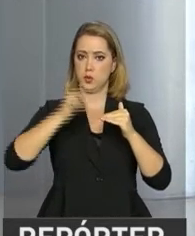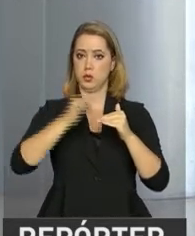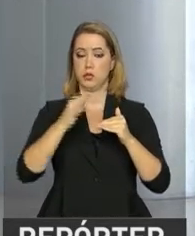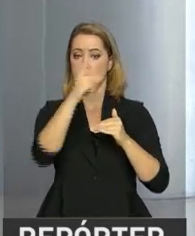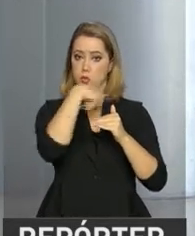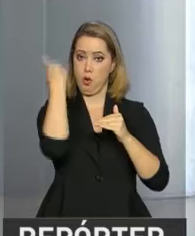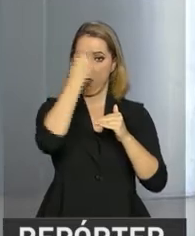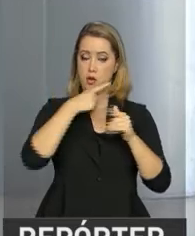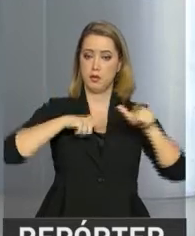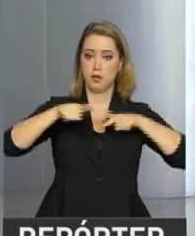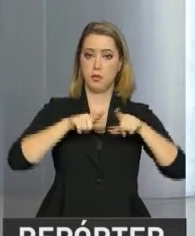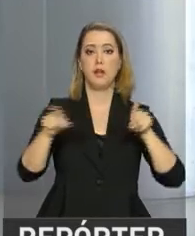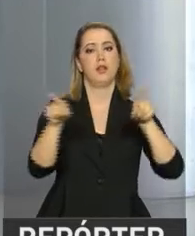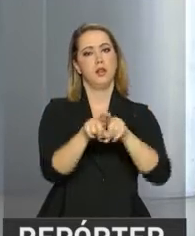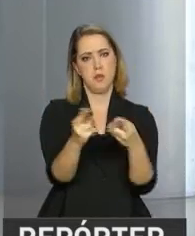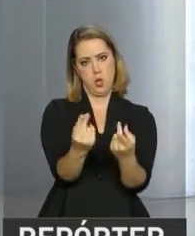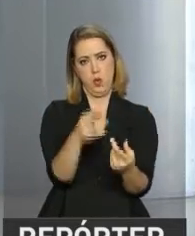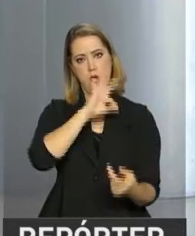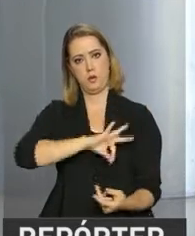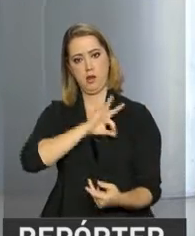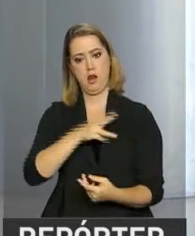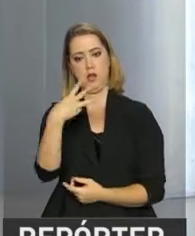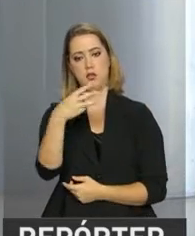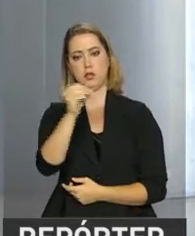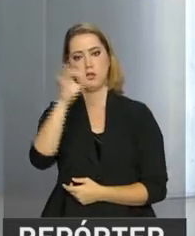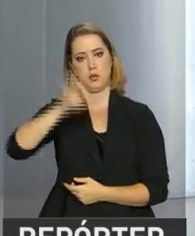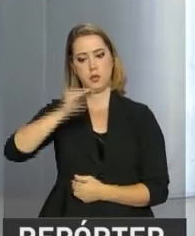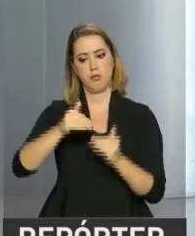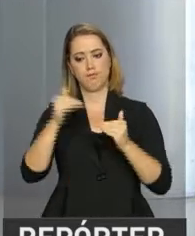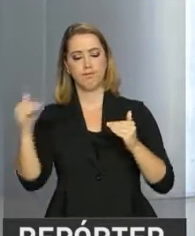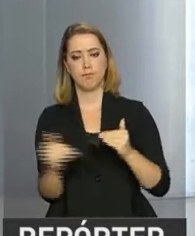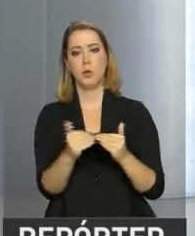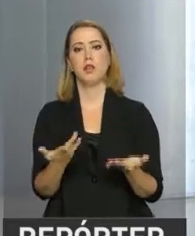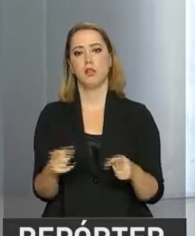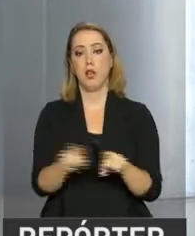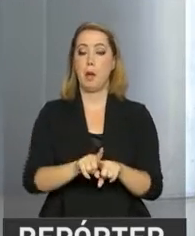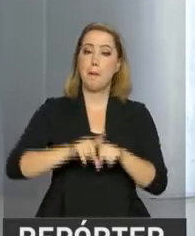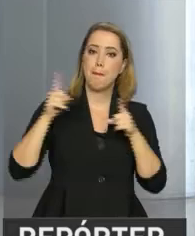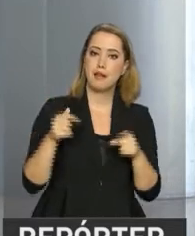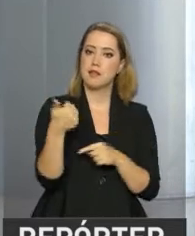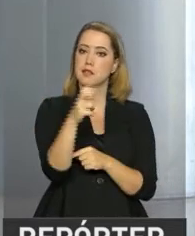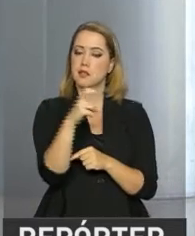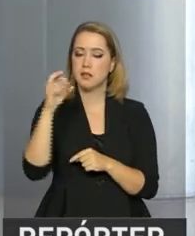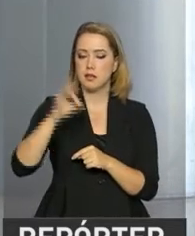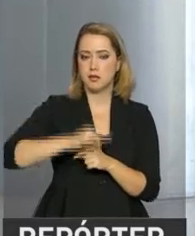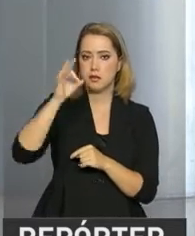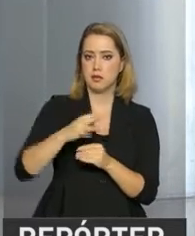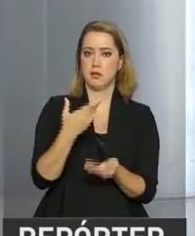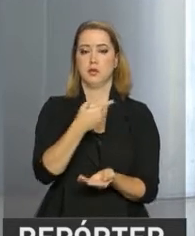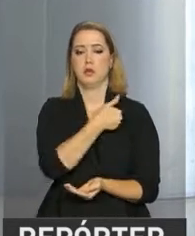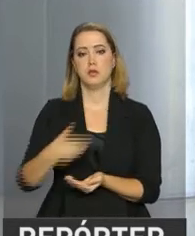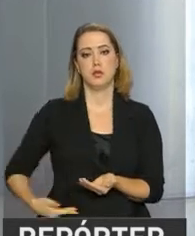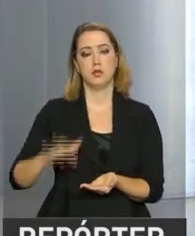do salário dos trabalhadores e metade 50% dessa redução dos salários será compensada pelo governo federal a prioridade